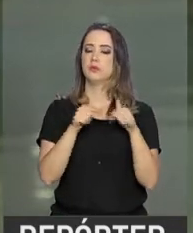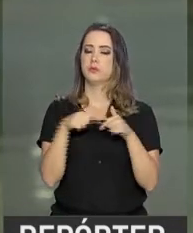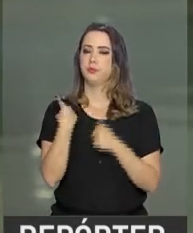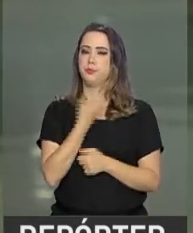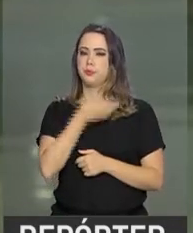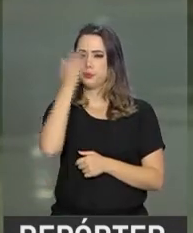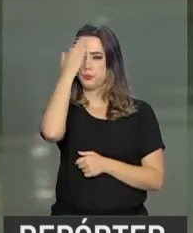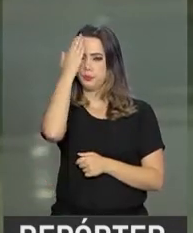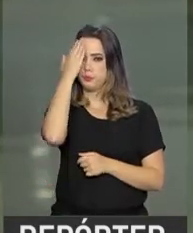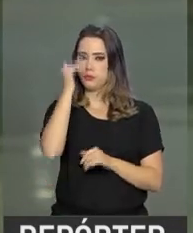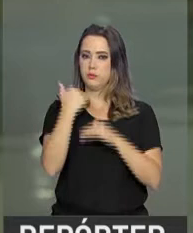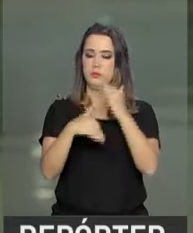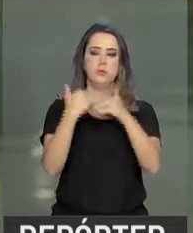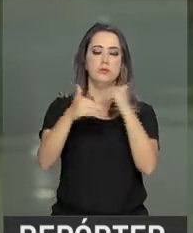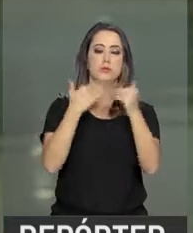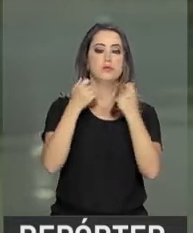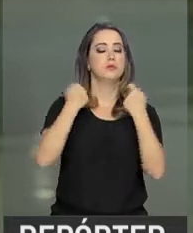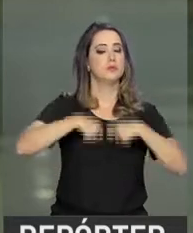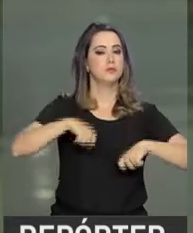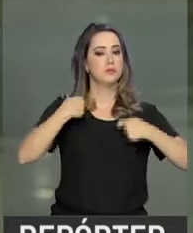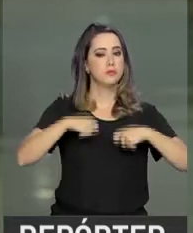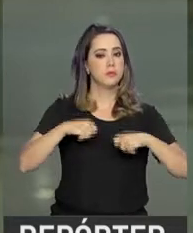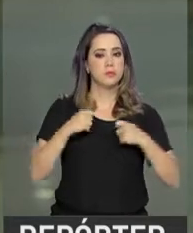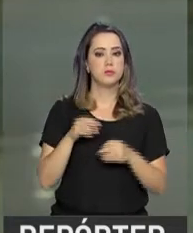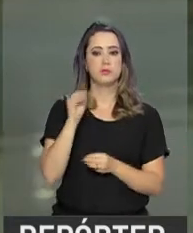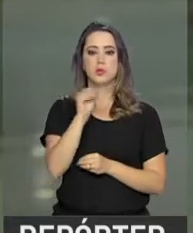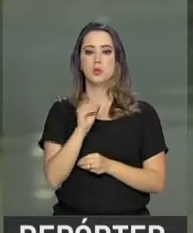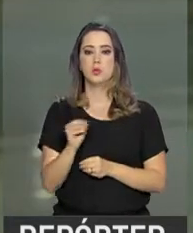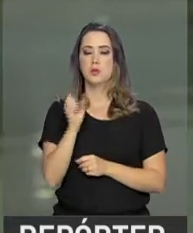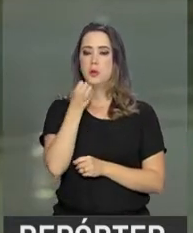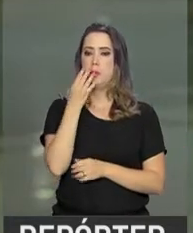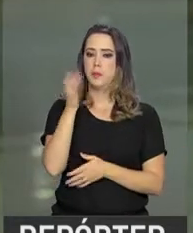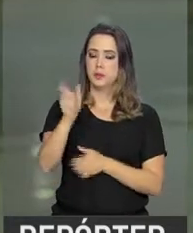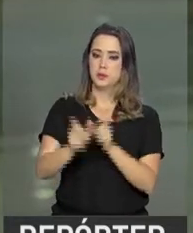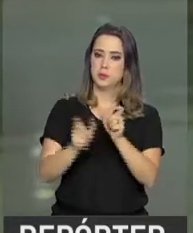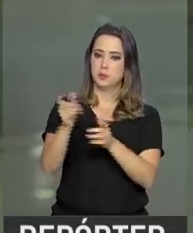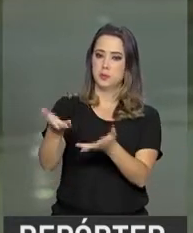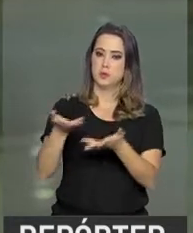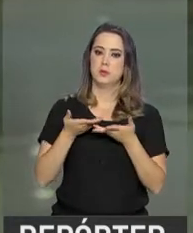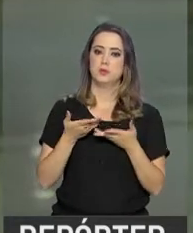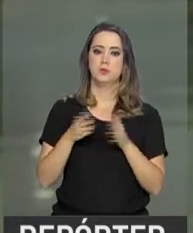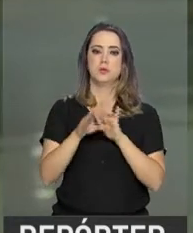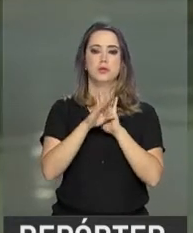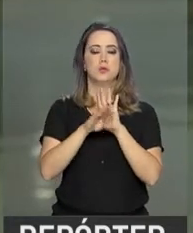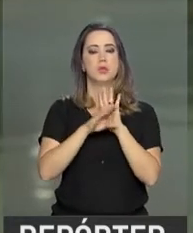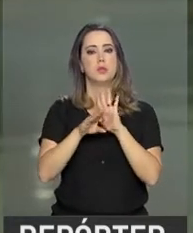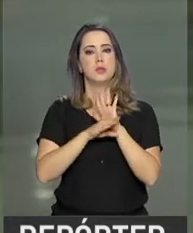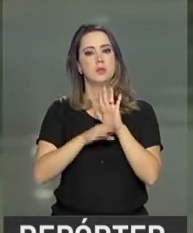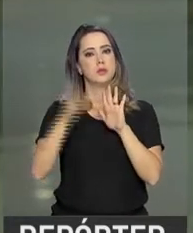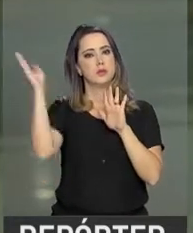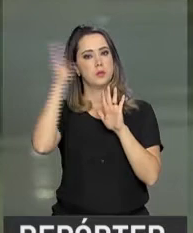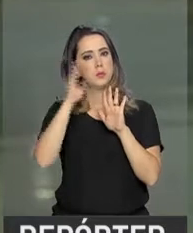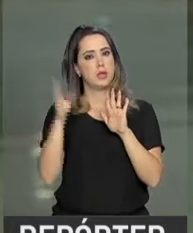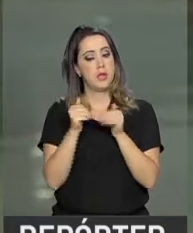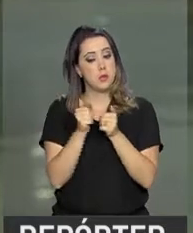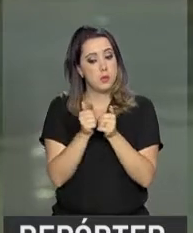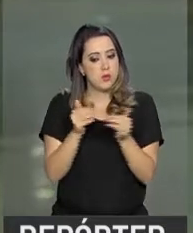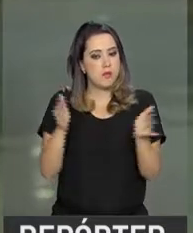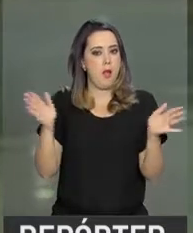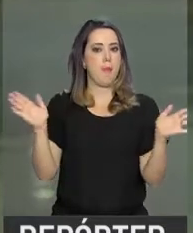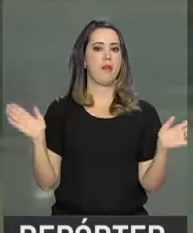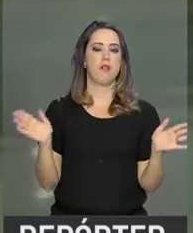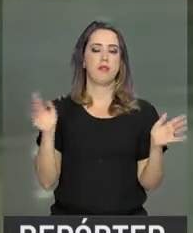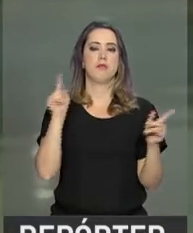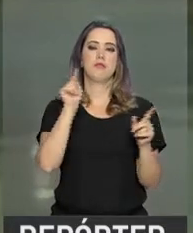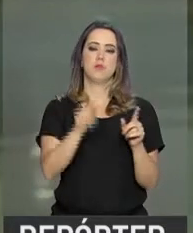que para o setor crescer é preciso atender bem os turistas e o programa brasil braços abertos do